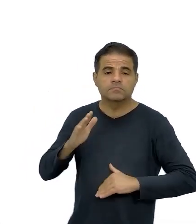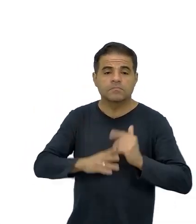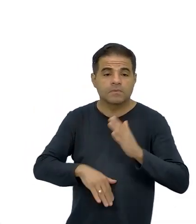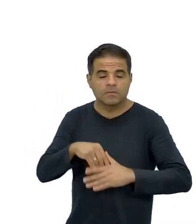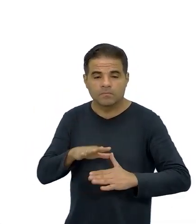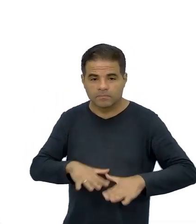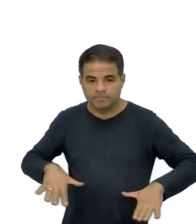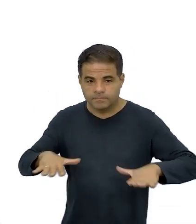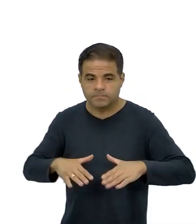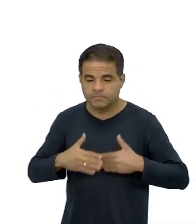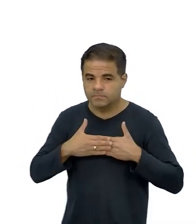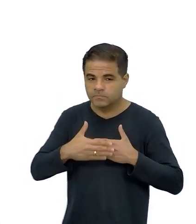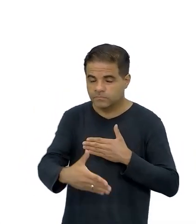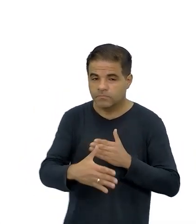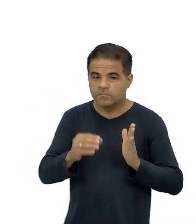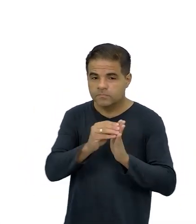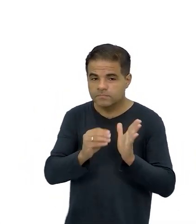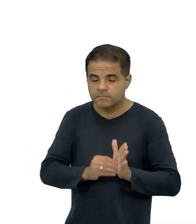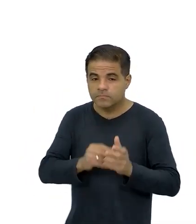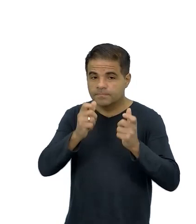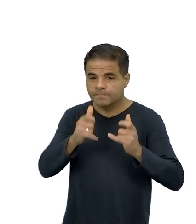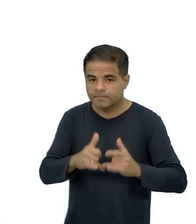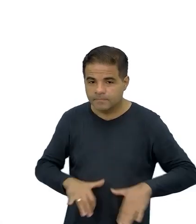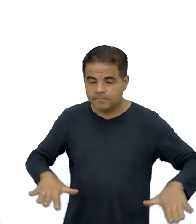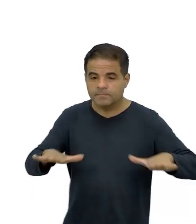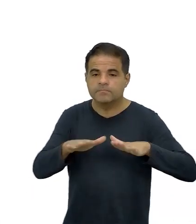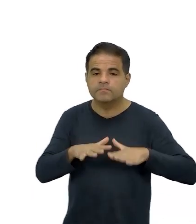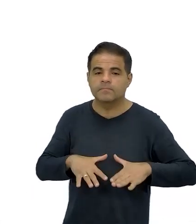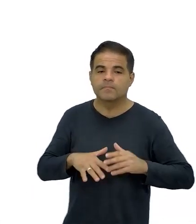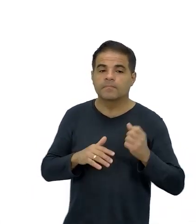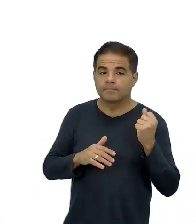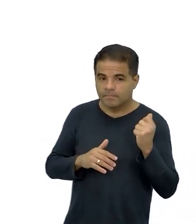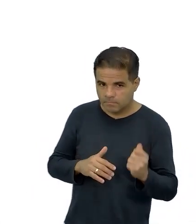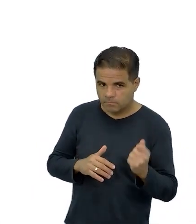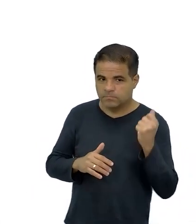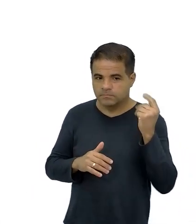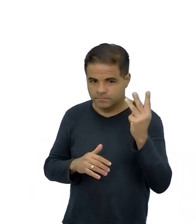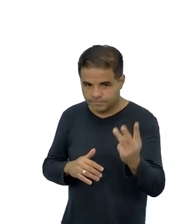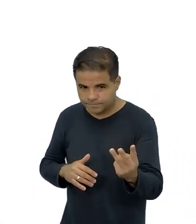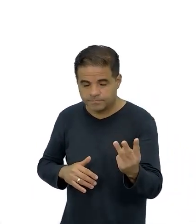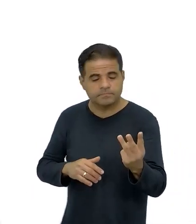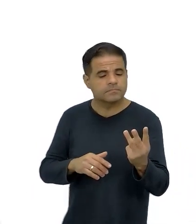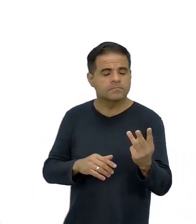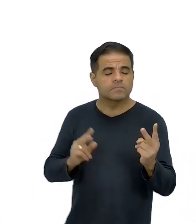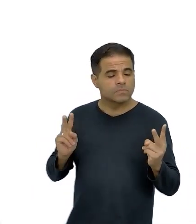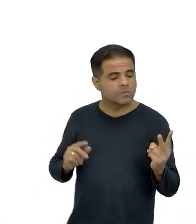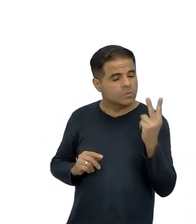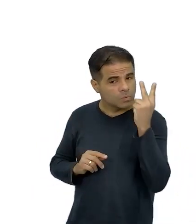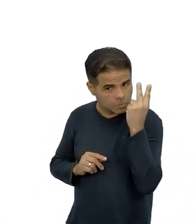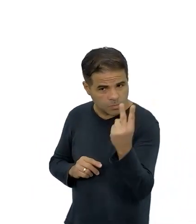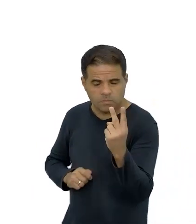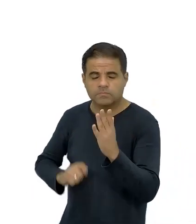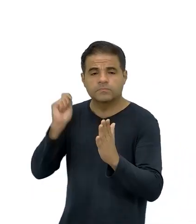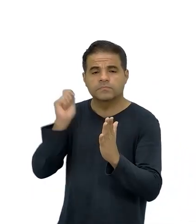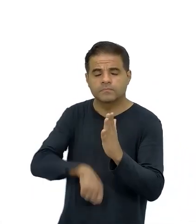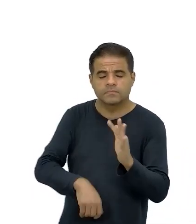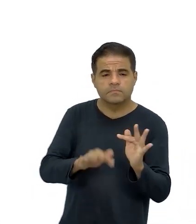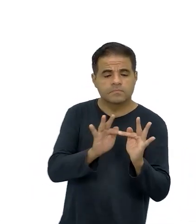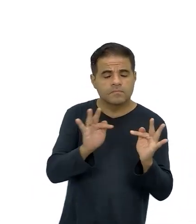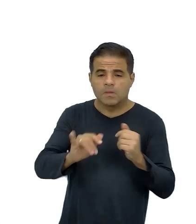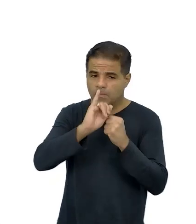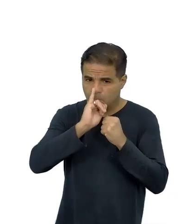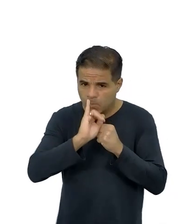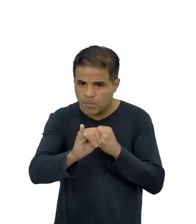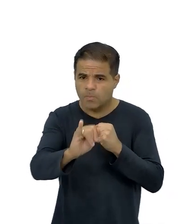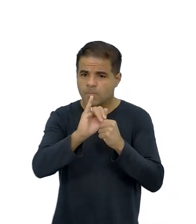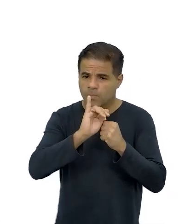4 informações importantes sobre esse assunto. Na 3, em duplas, registrar as frases ditadas